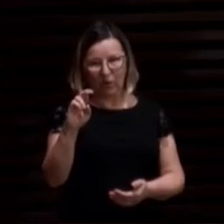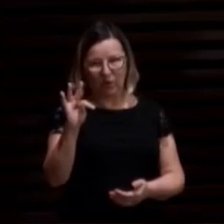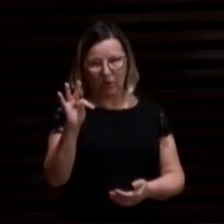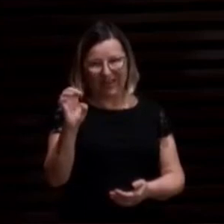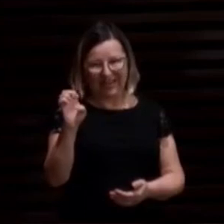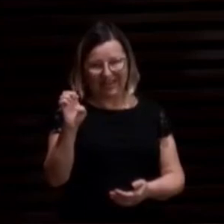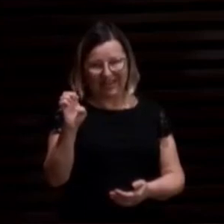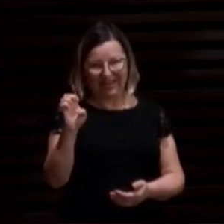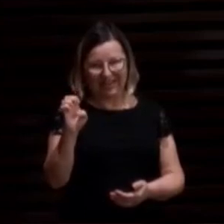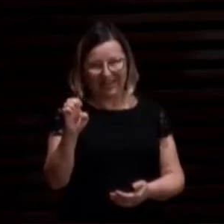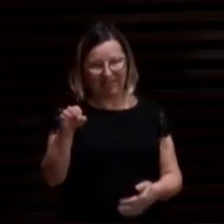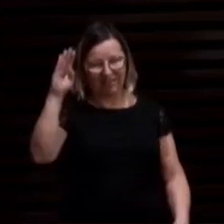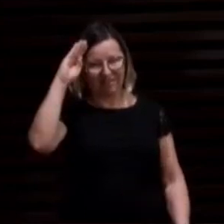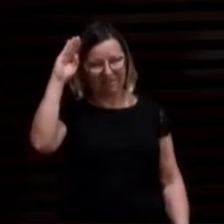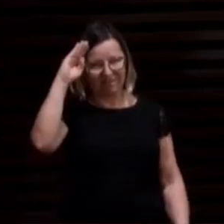soldados.